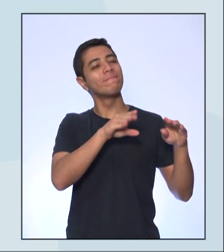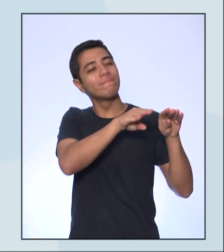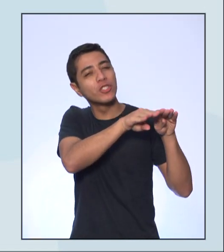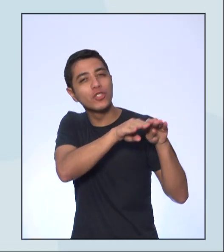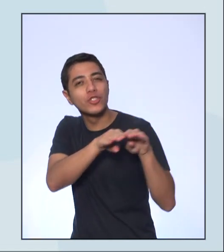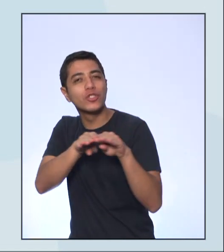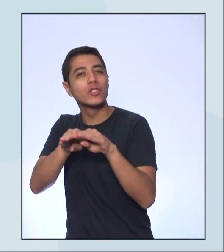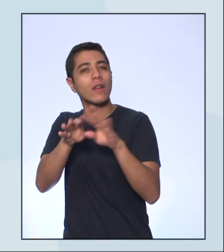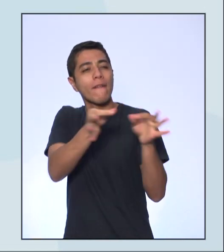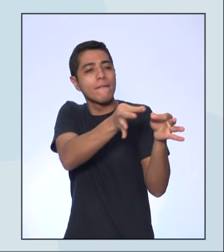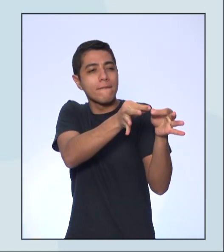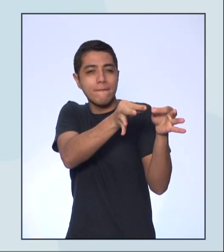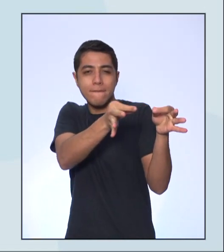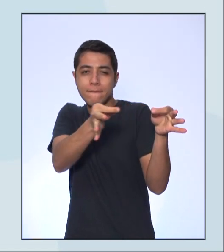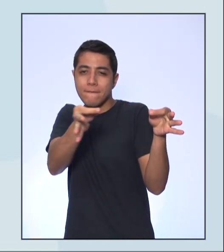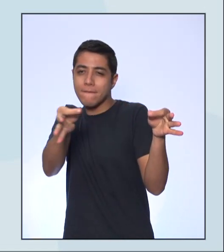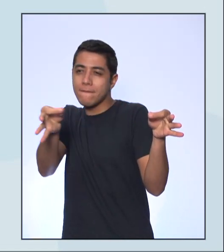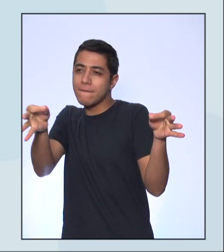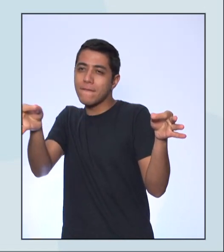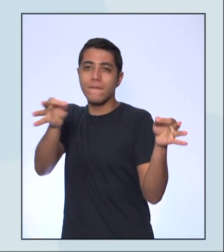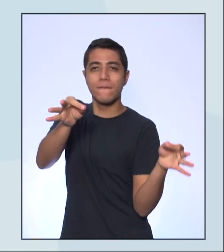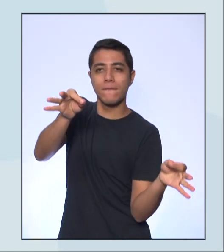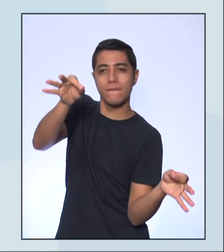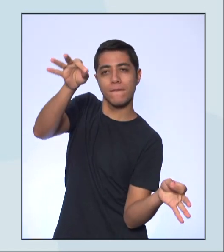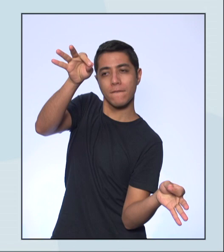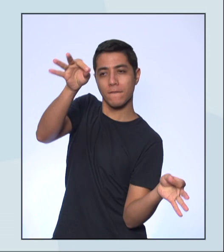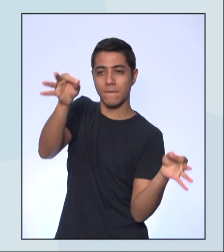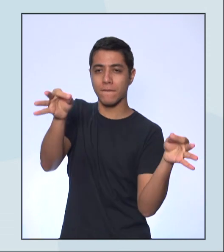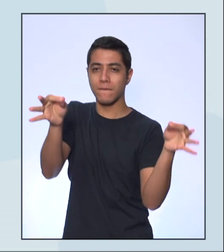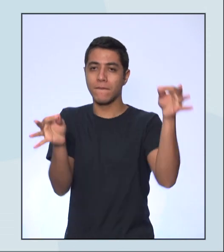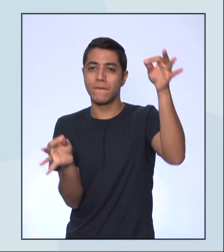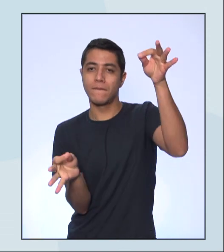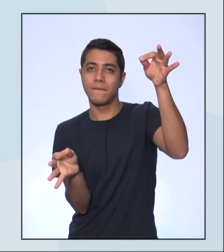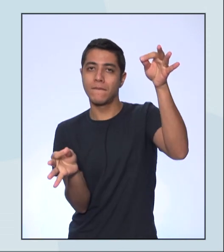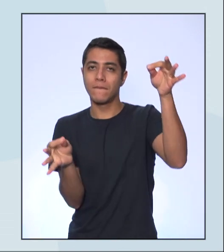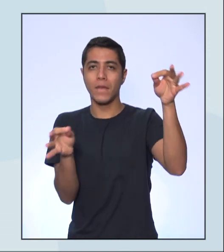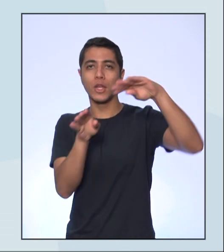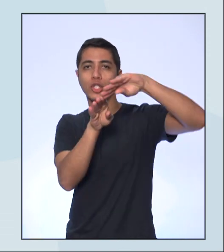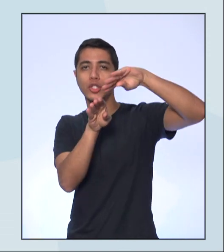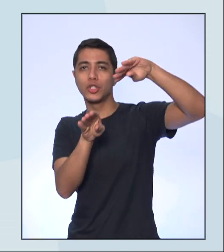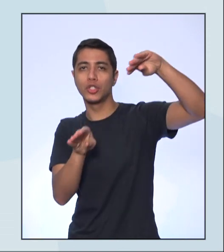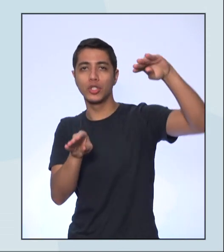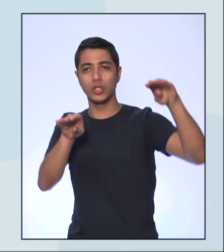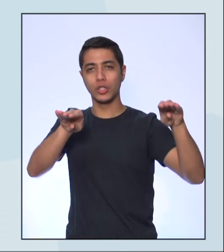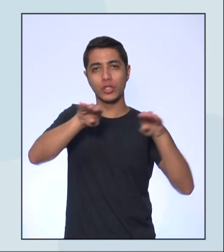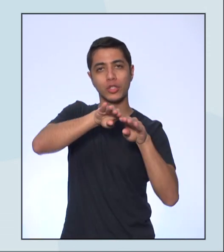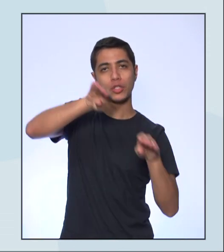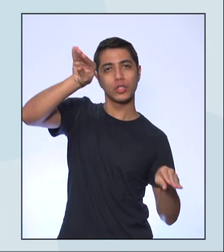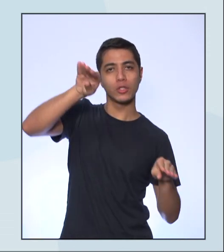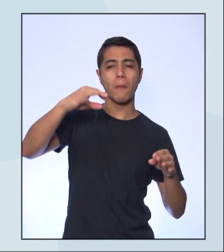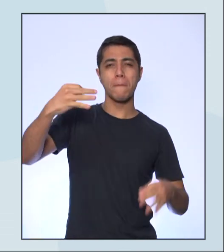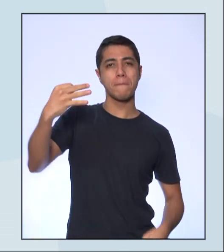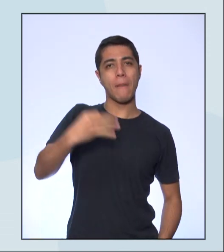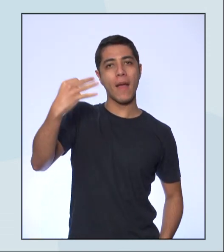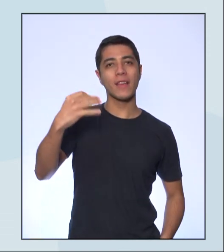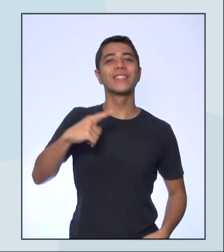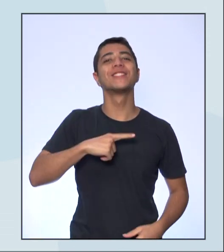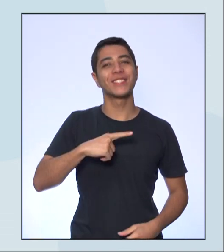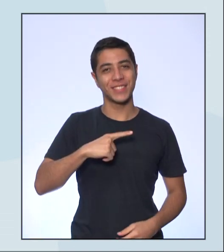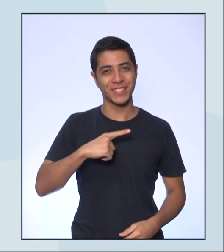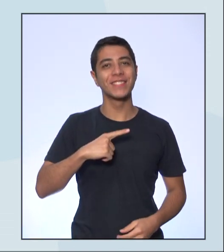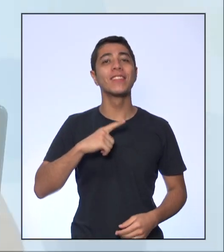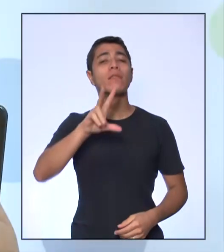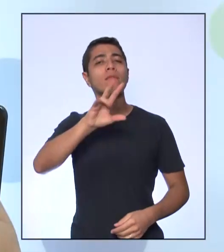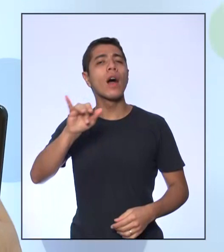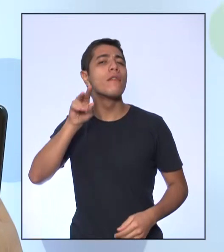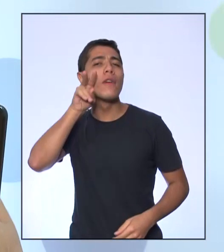alinhados. Então, essa é a ideia. Esse, mais ou menos, é o modelo que vocês vão enxergar, né, que vocês vão